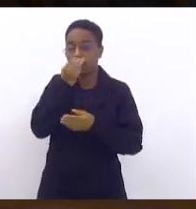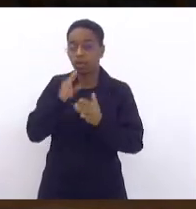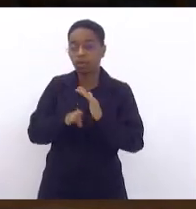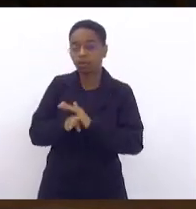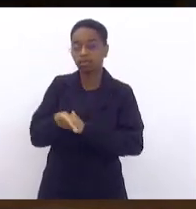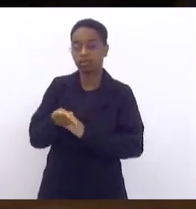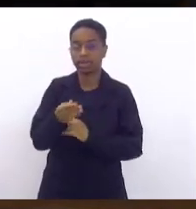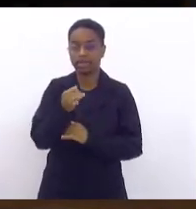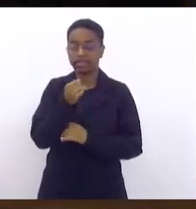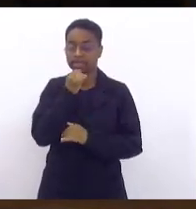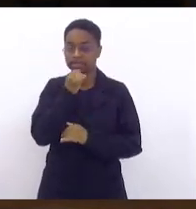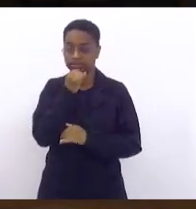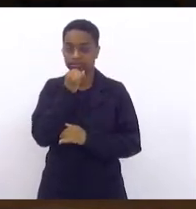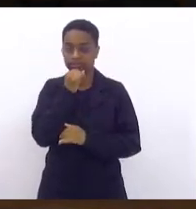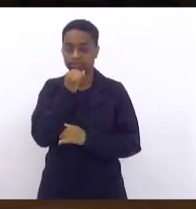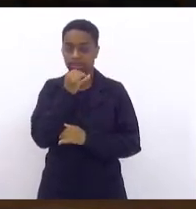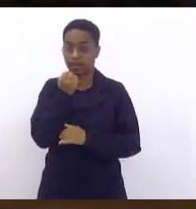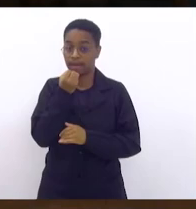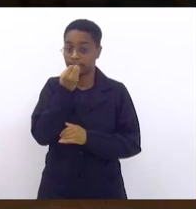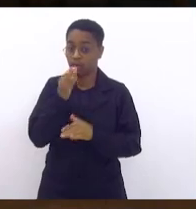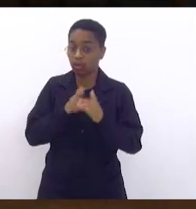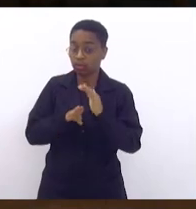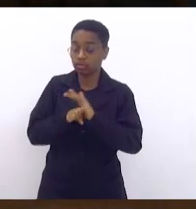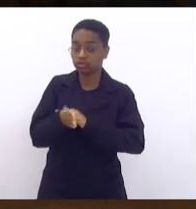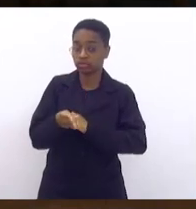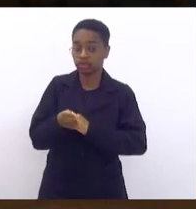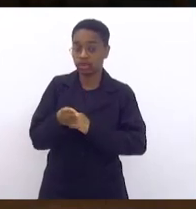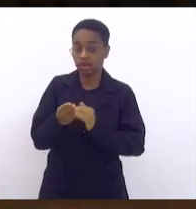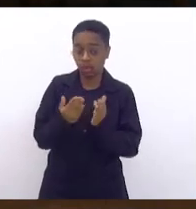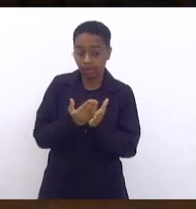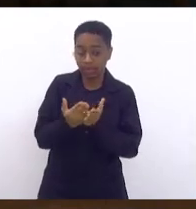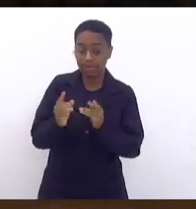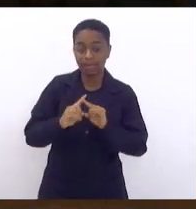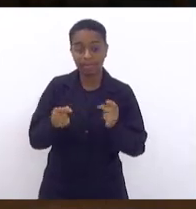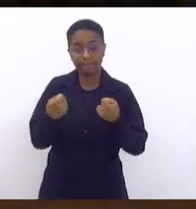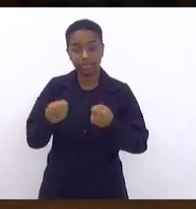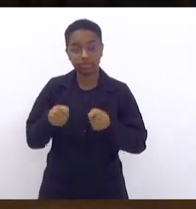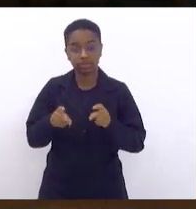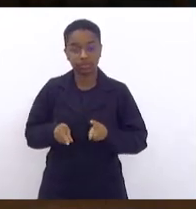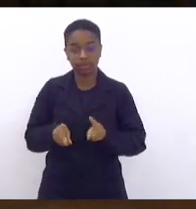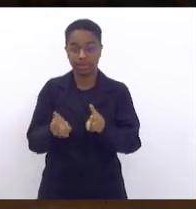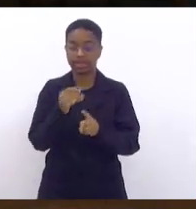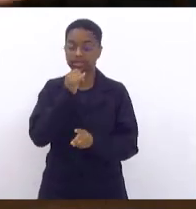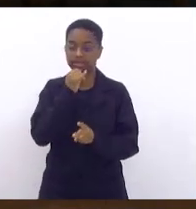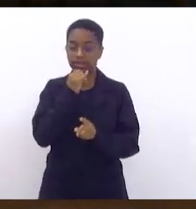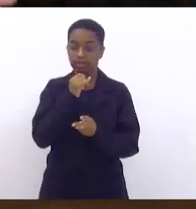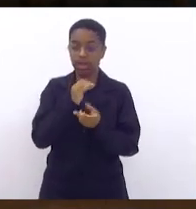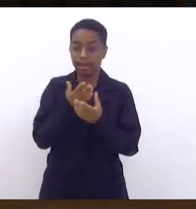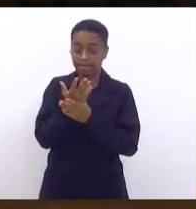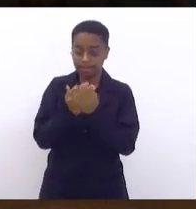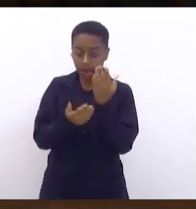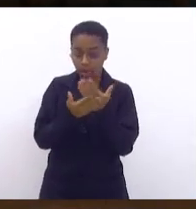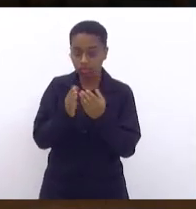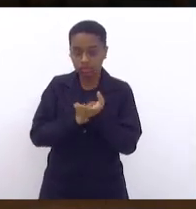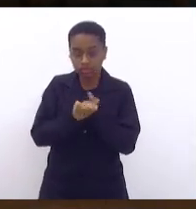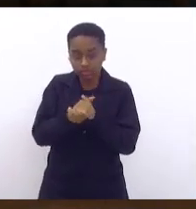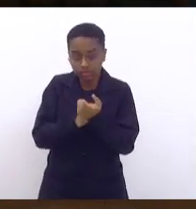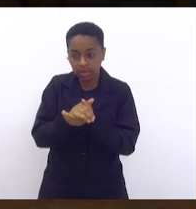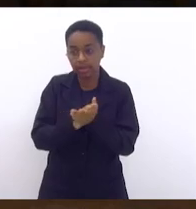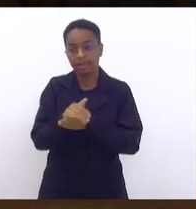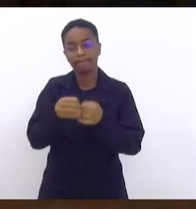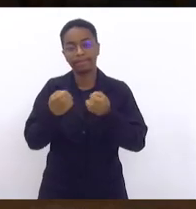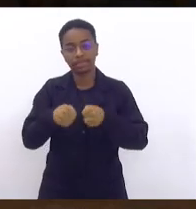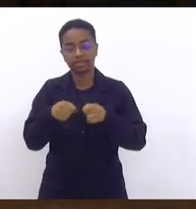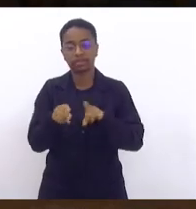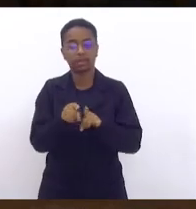a pena ressaltar que bons hábitos eles vêm e eles precisam ficar né Por exemplo a higienização das mãos o